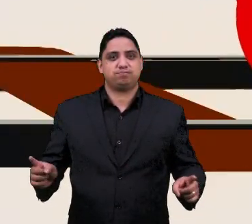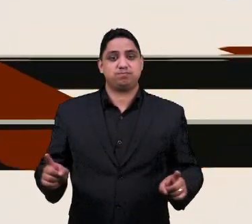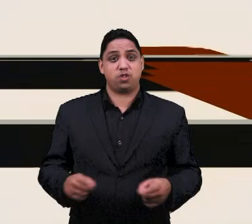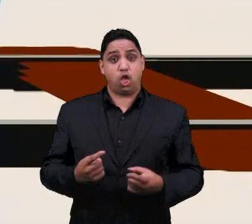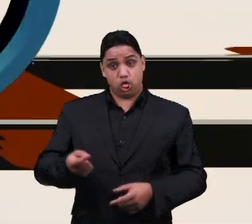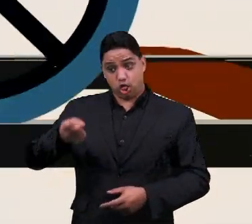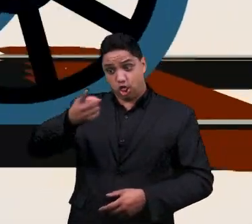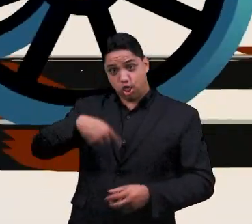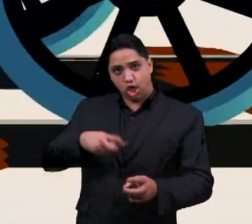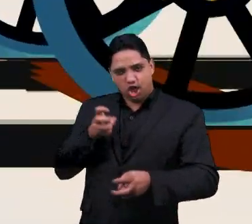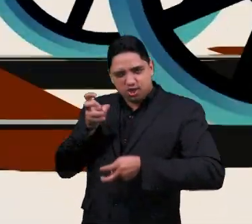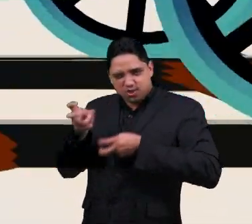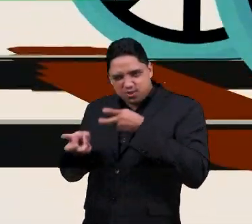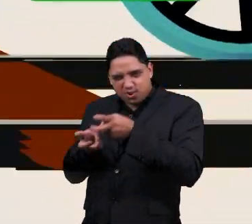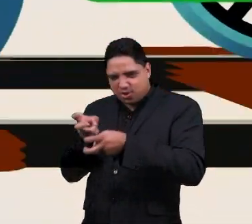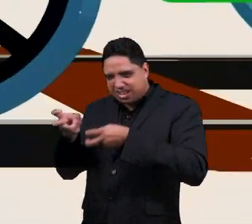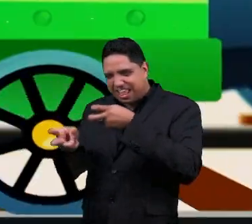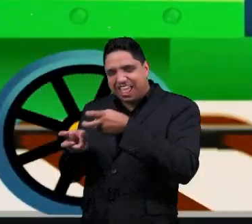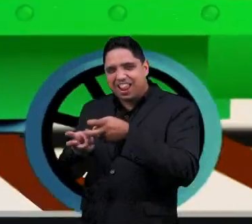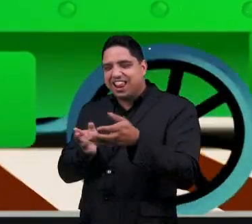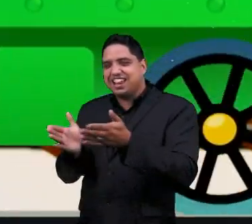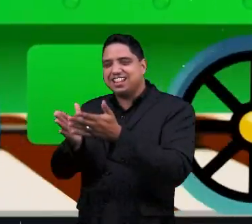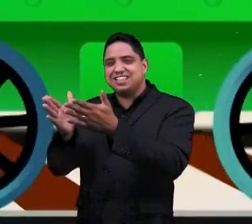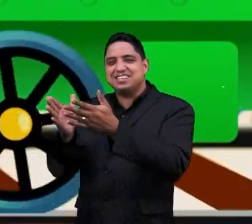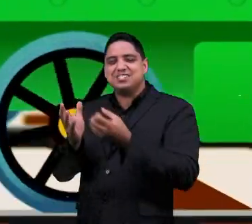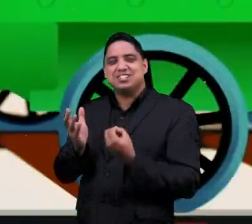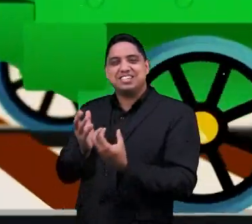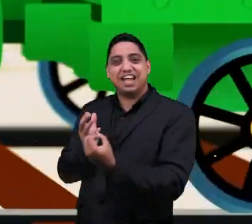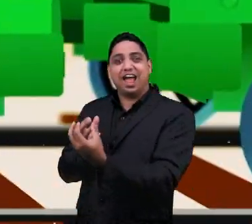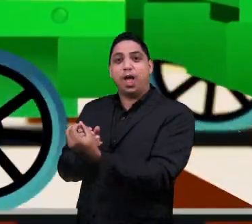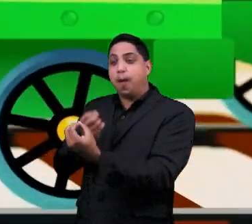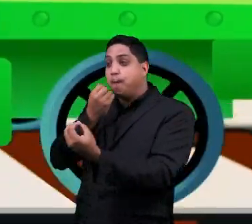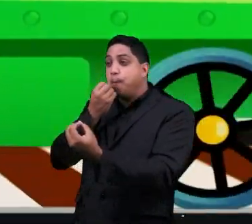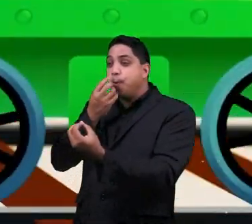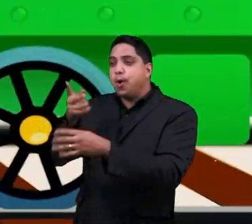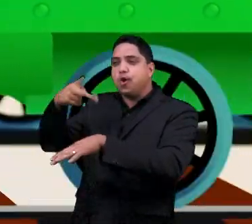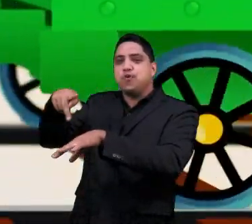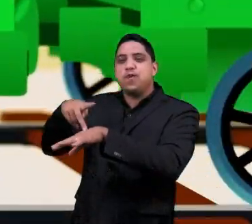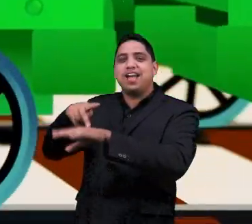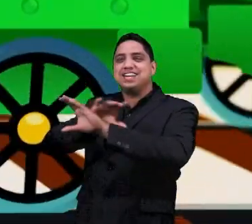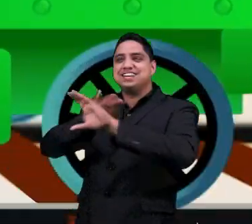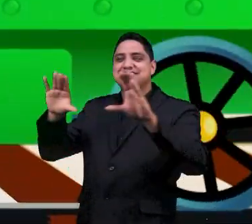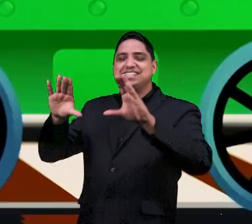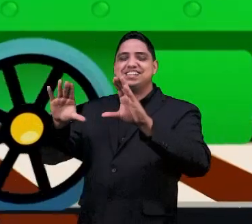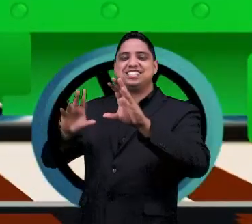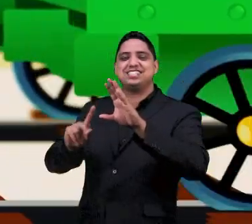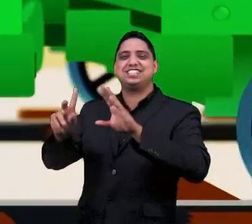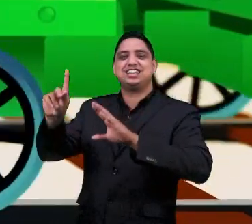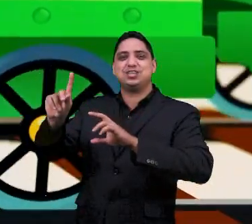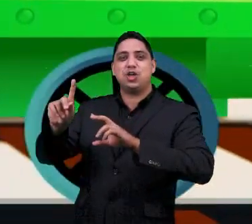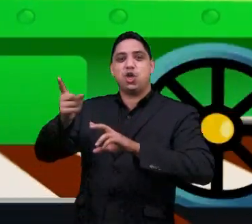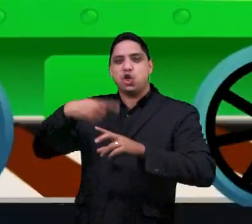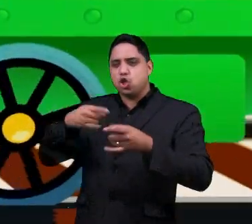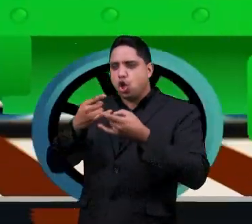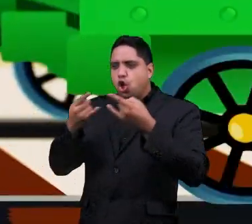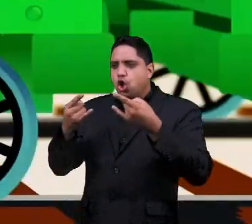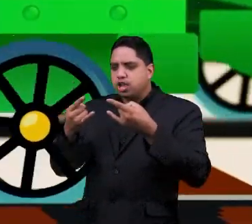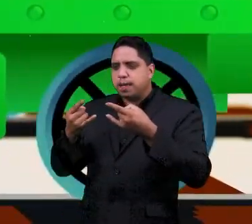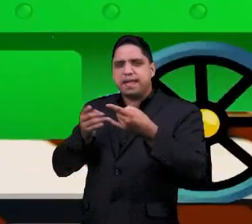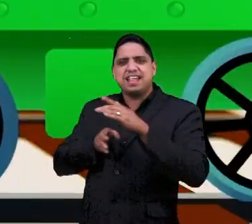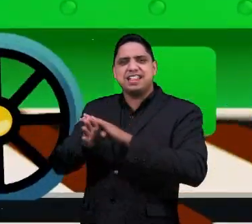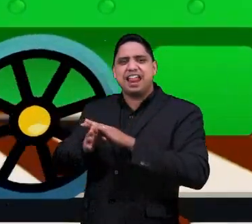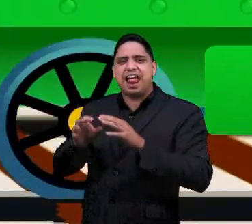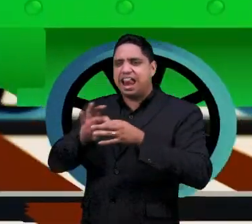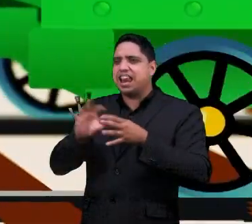No expresso viajamos para o bom país da luz. É o nosso passaporte, o nome